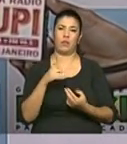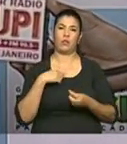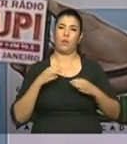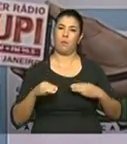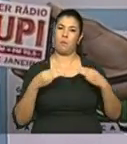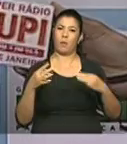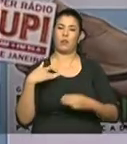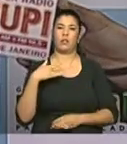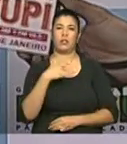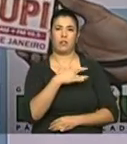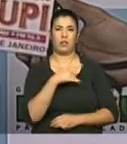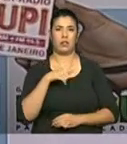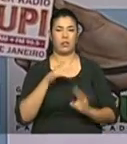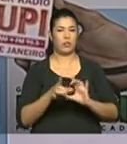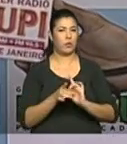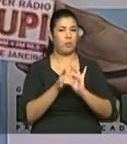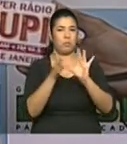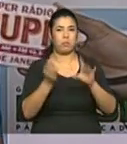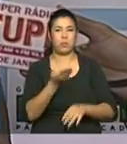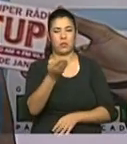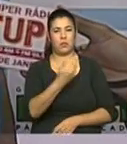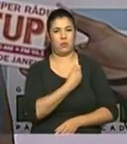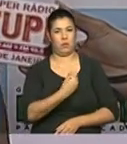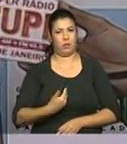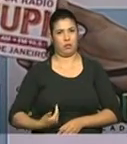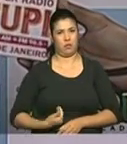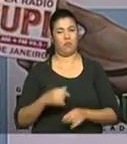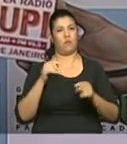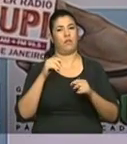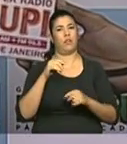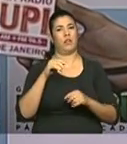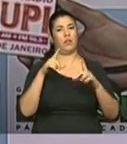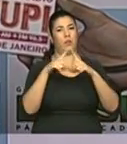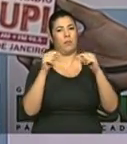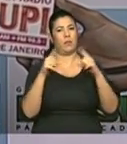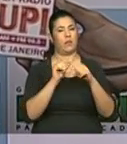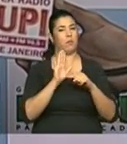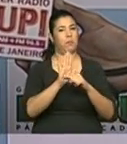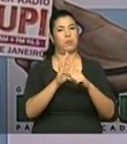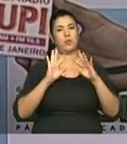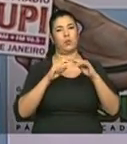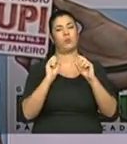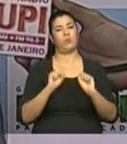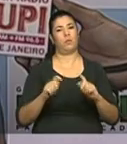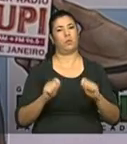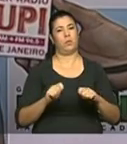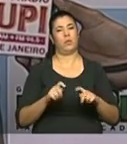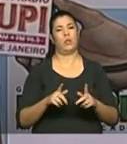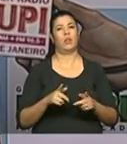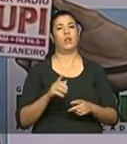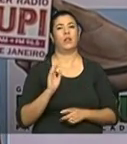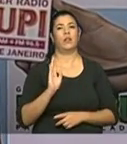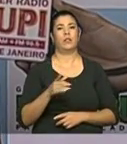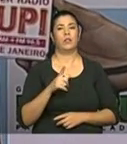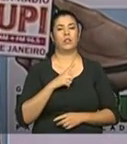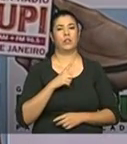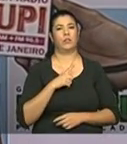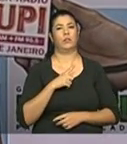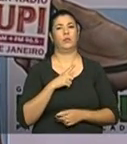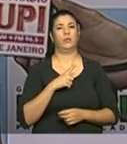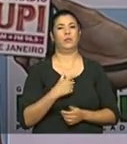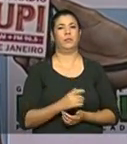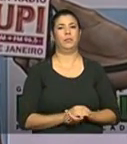tem se colocado à disposição do governo do Distrito Federal para colaborar em tudo que for preciso. Nós temos